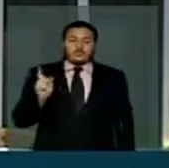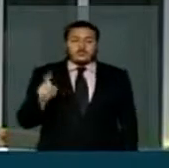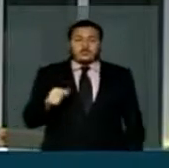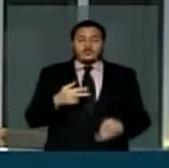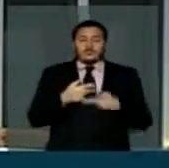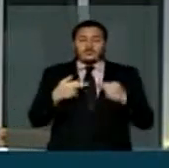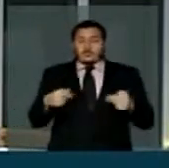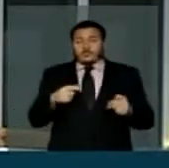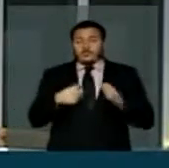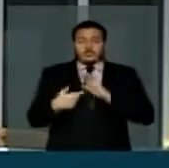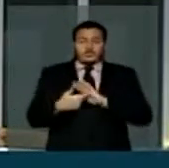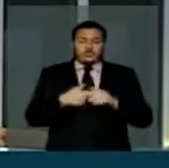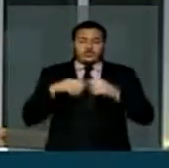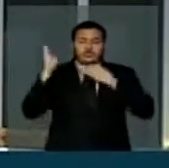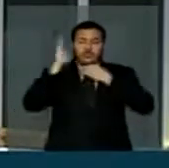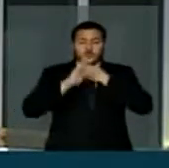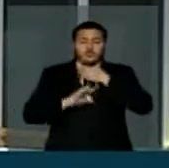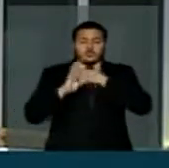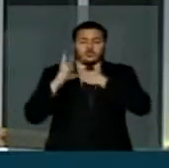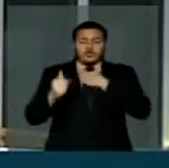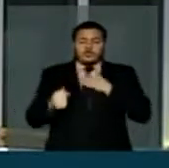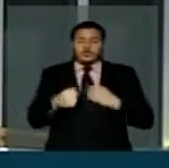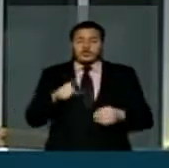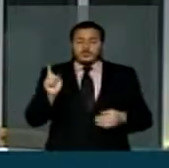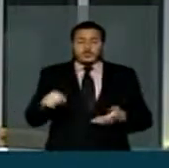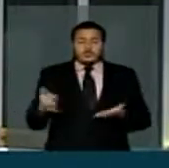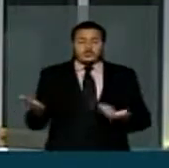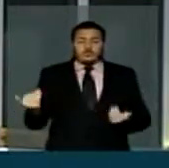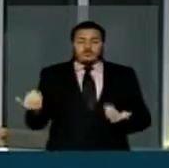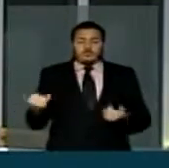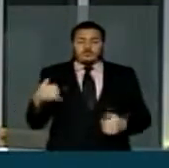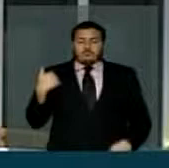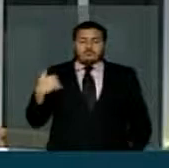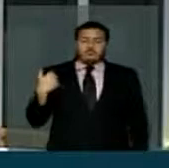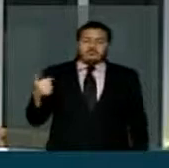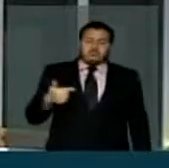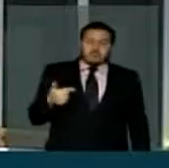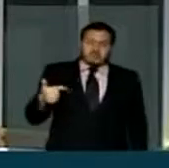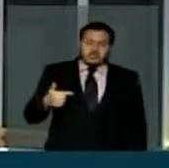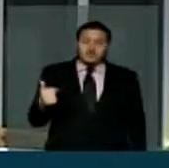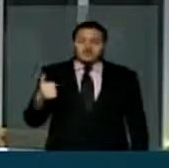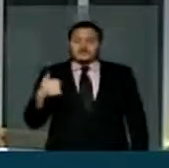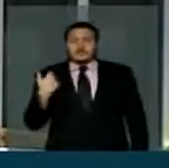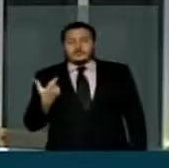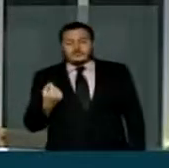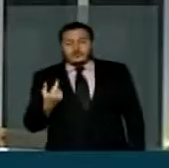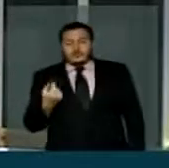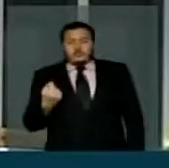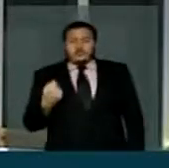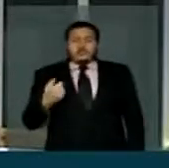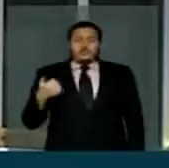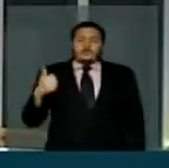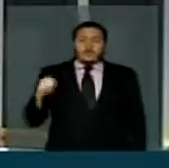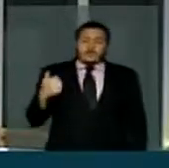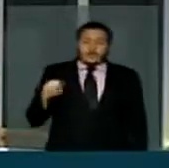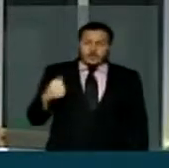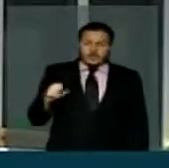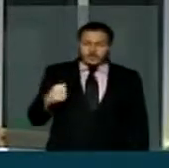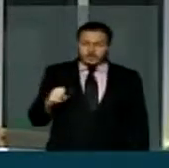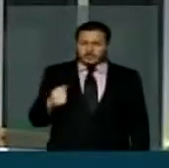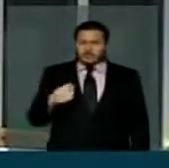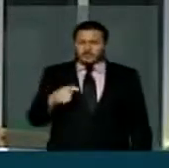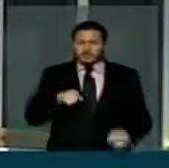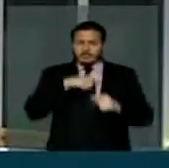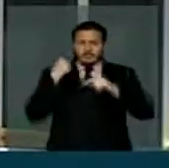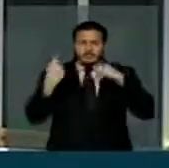no Brasil inteiro. São jovens aos 22 anos, aos 20 anos, aos 18 anos,